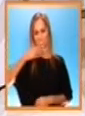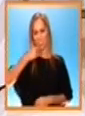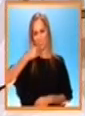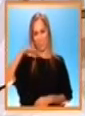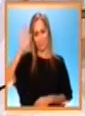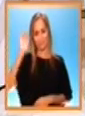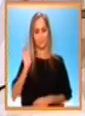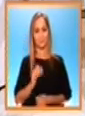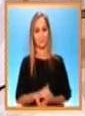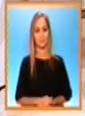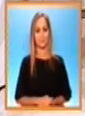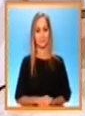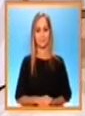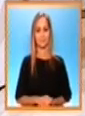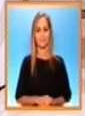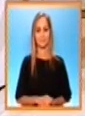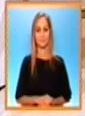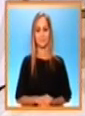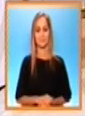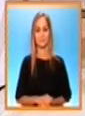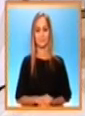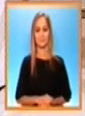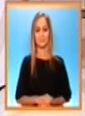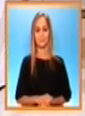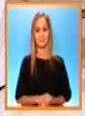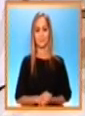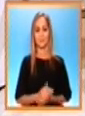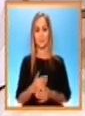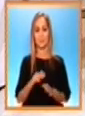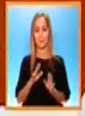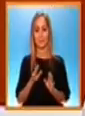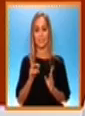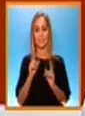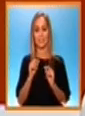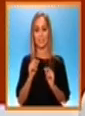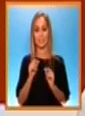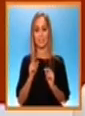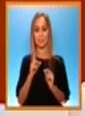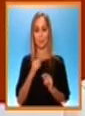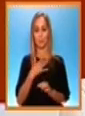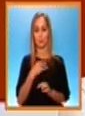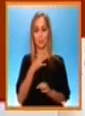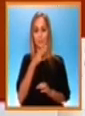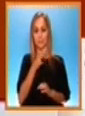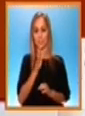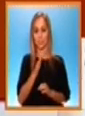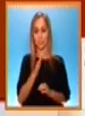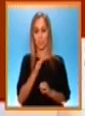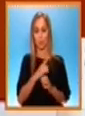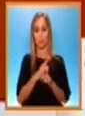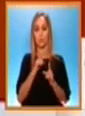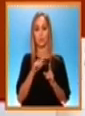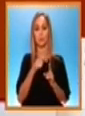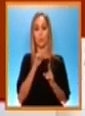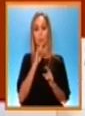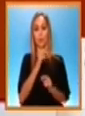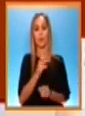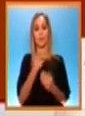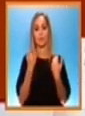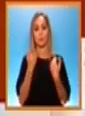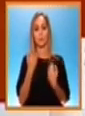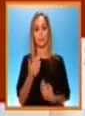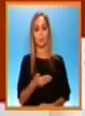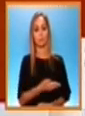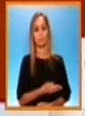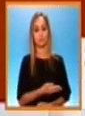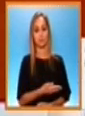Estou vivo. Teve um upgrade. Mas pronto. E já agora, é melhor dizer já, porque vocês depois podem pôr em rodapé a passar em